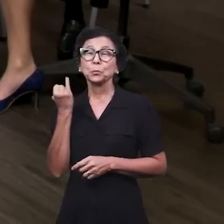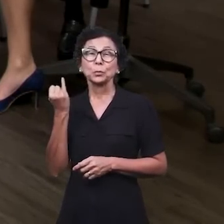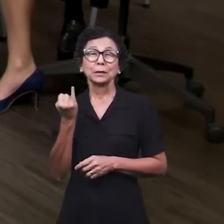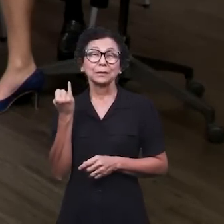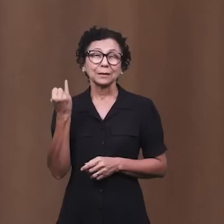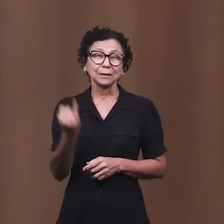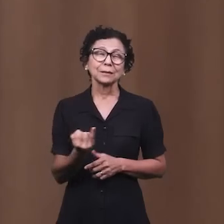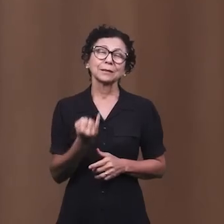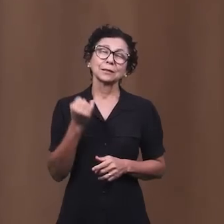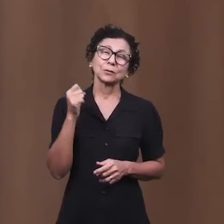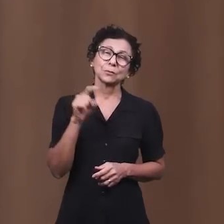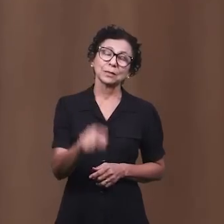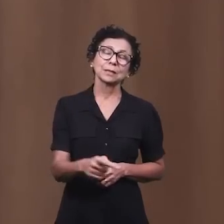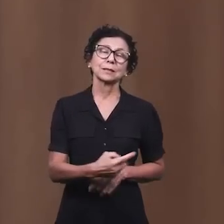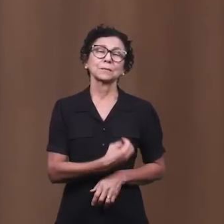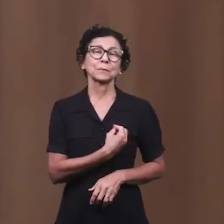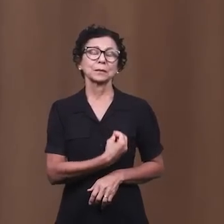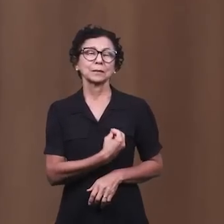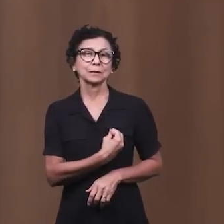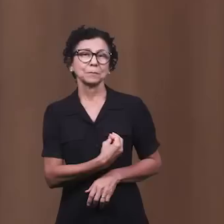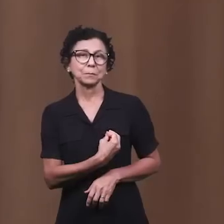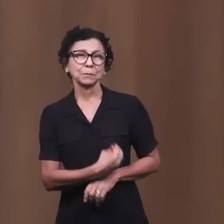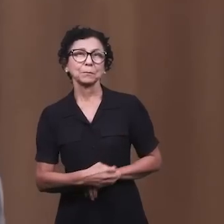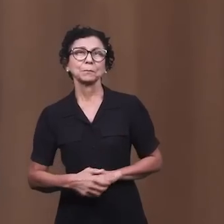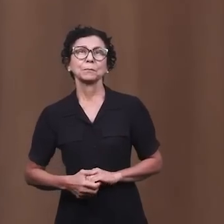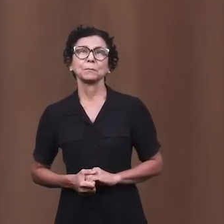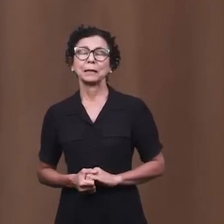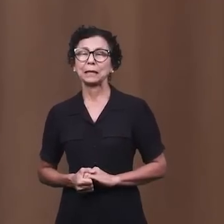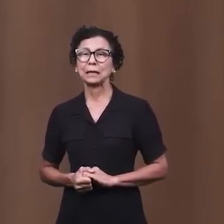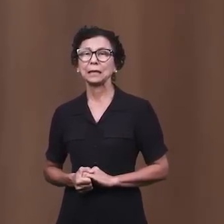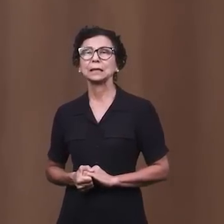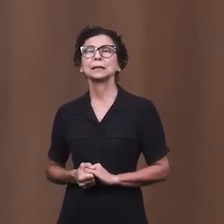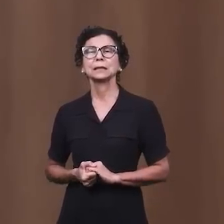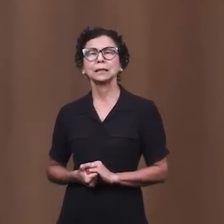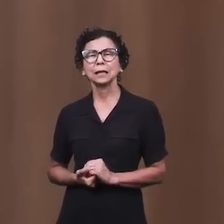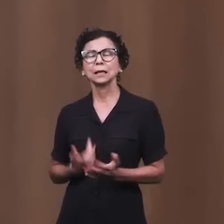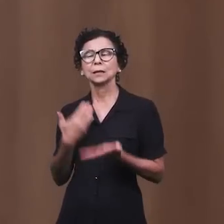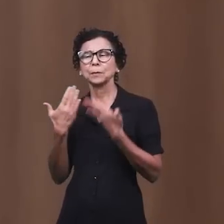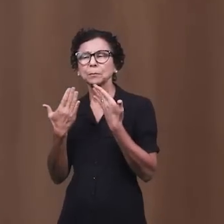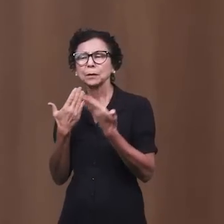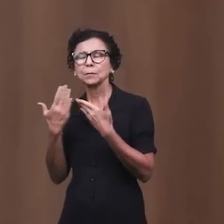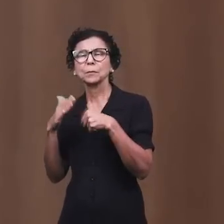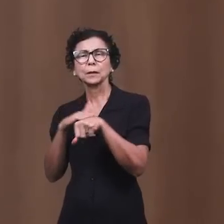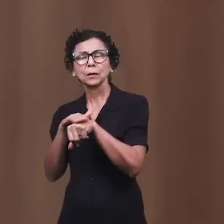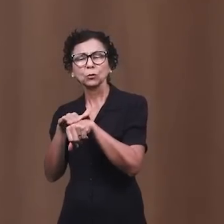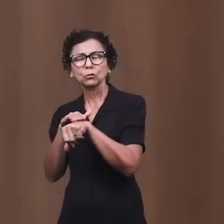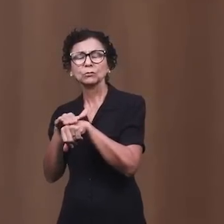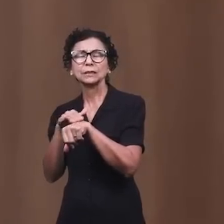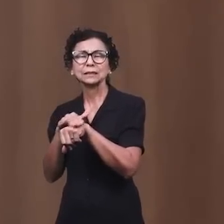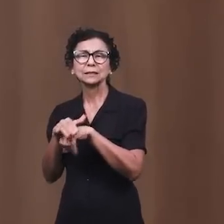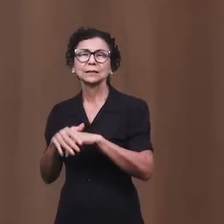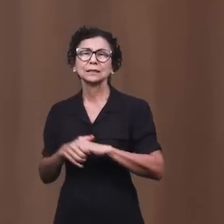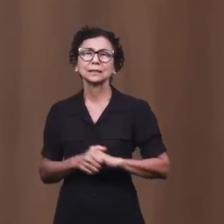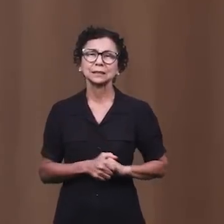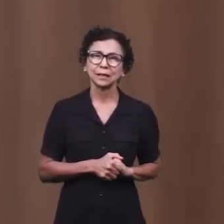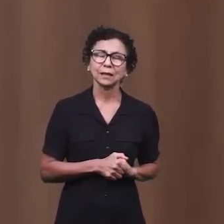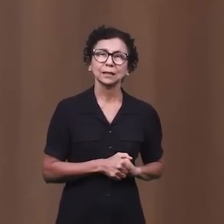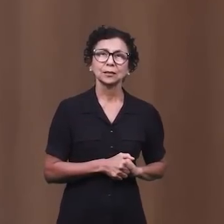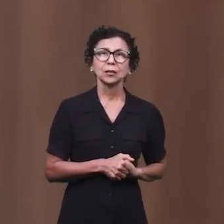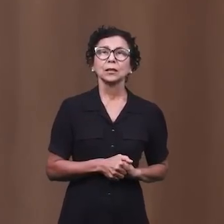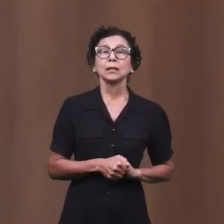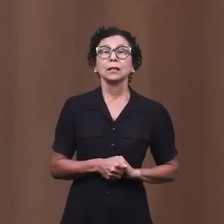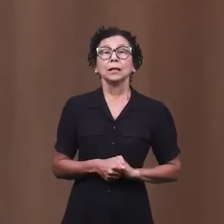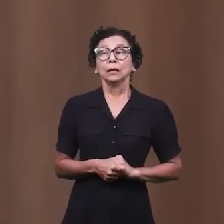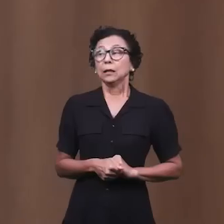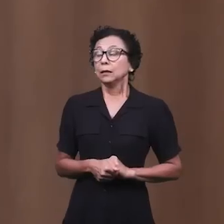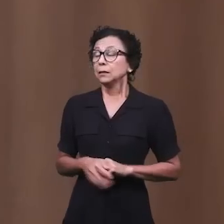culto, interceder, pelo participar, ver ali, não só a entrega de dons, a assistência que você dá a uma pessoa que vem, aproxima de Deus.